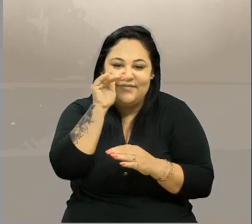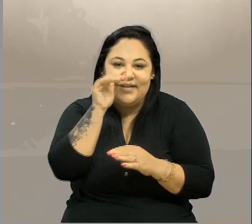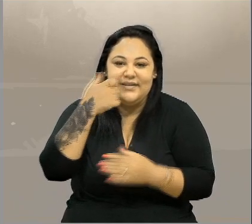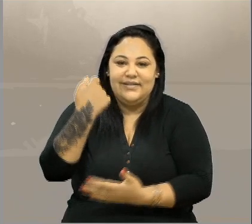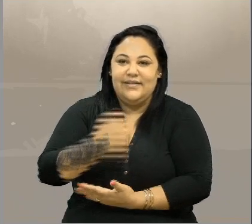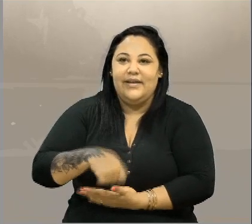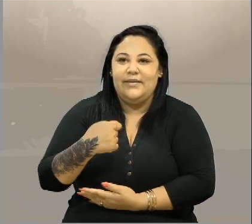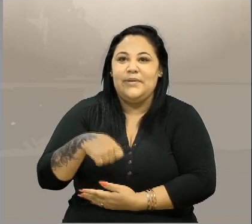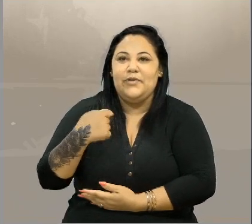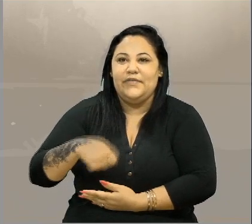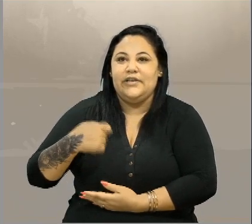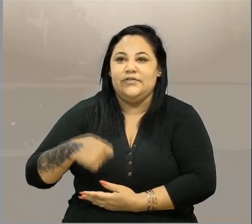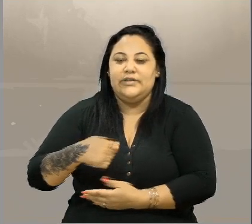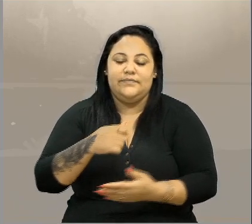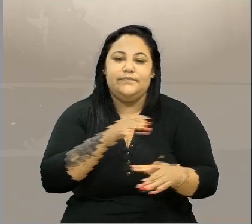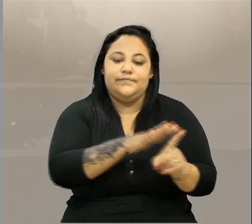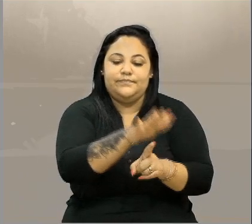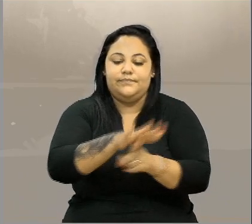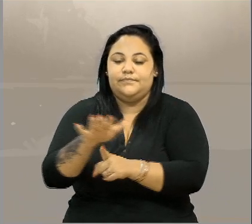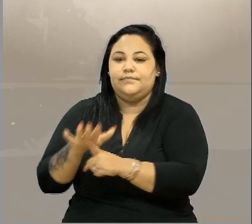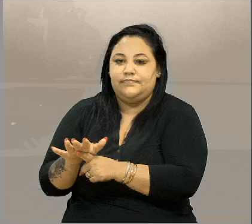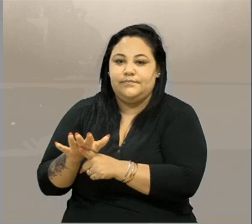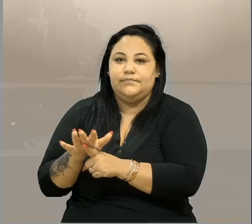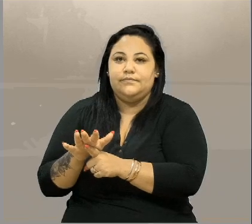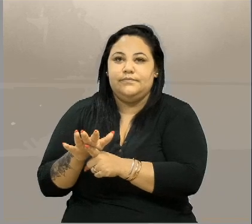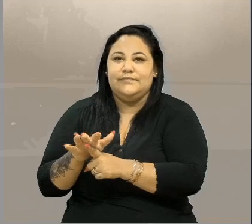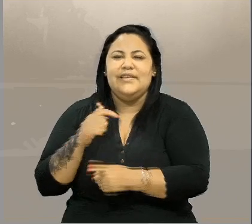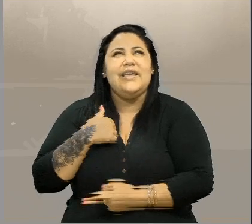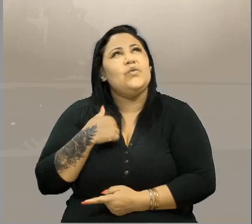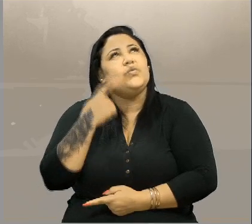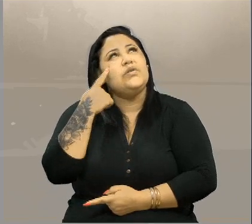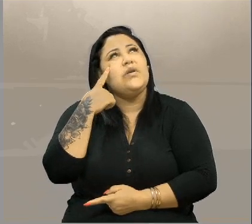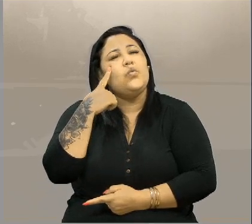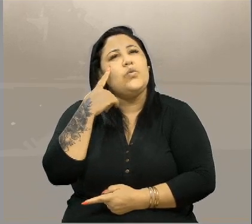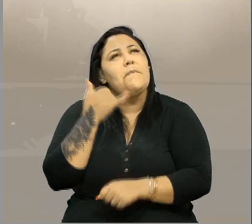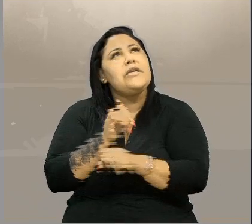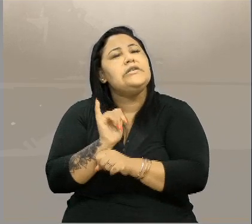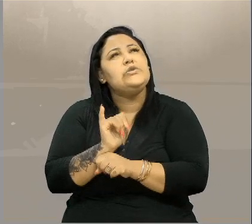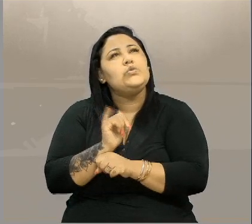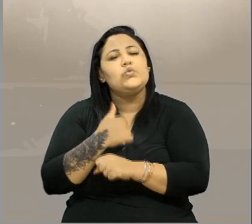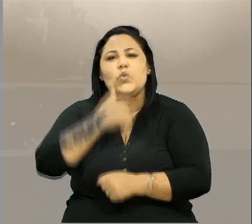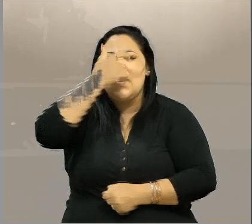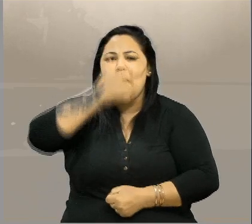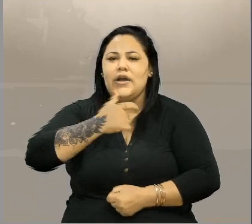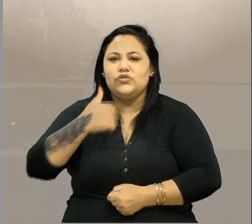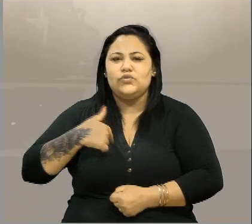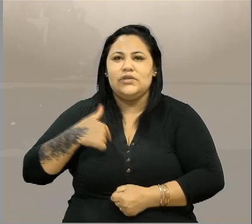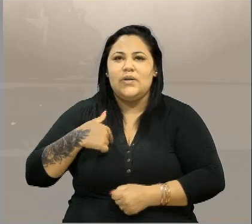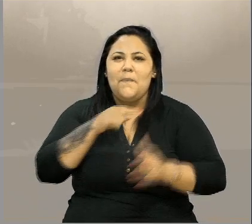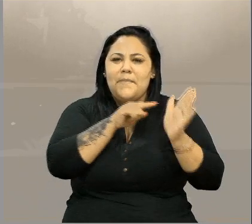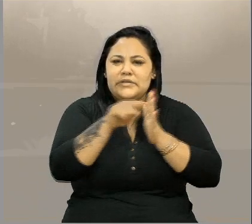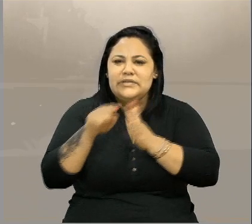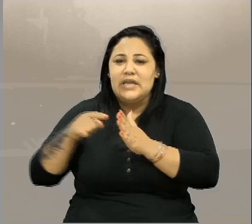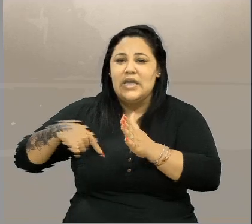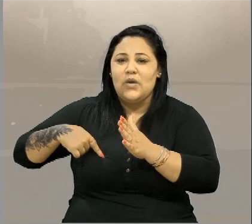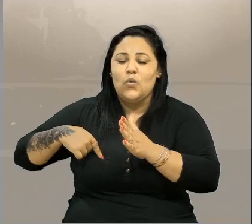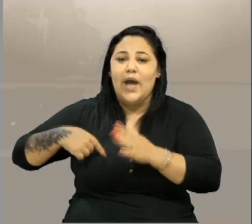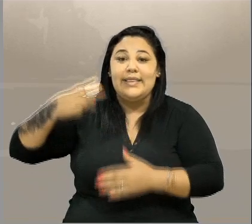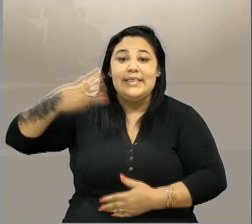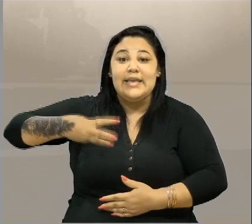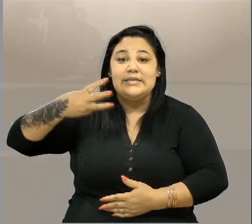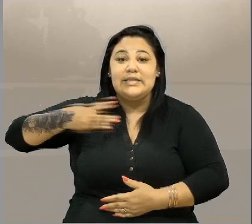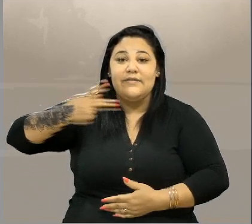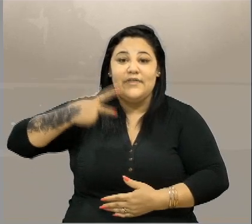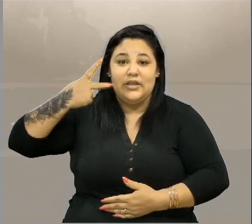população e encaminhar demandas, né. Eu, se não me falha a memória, acho que quando consultei, eu era a terceira vereadora entre